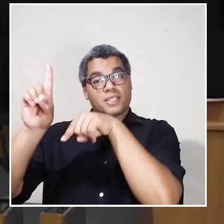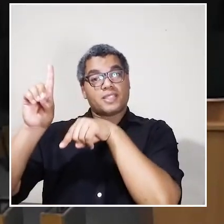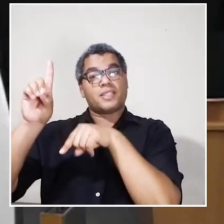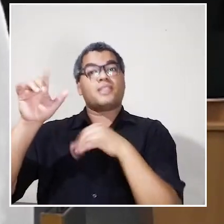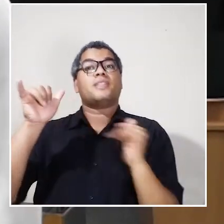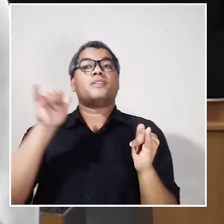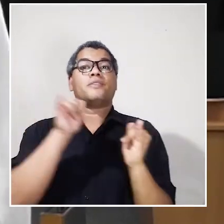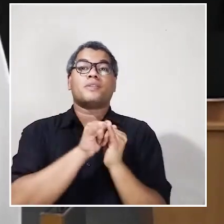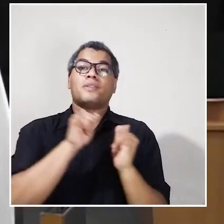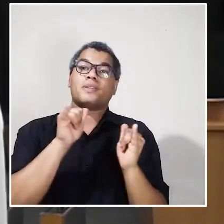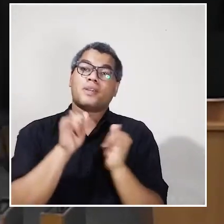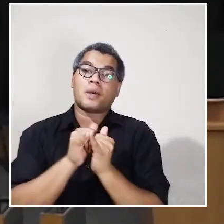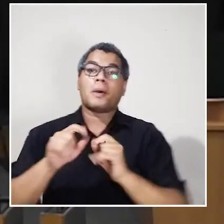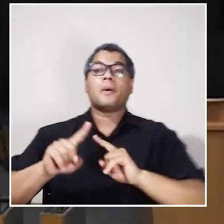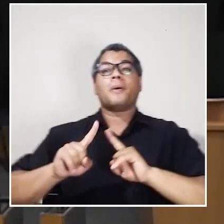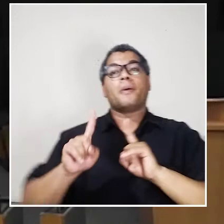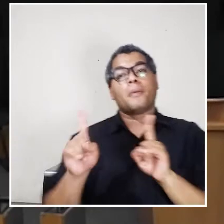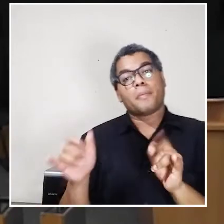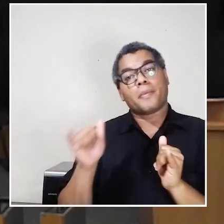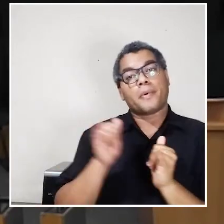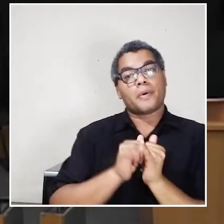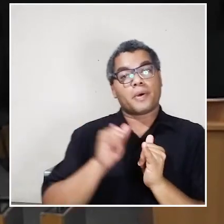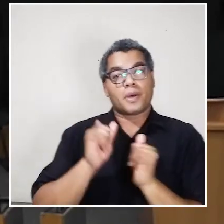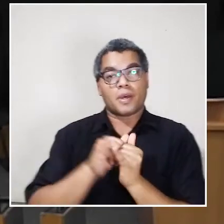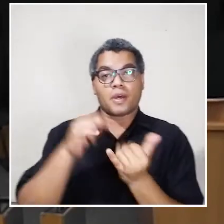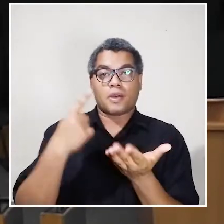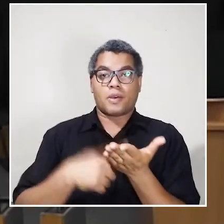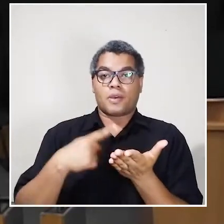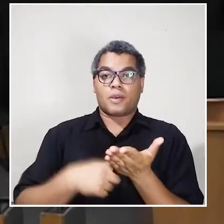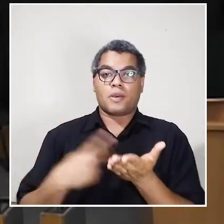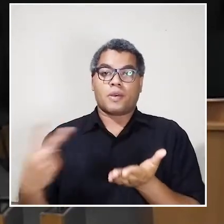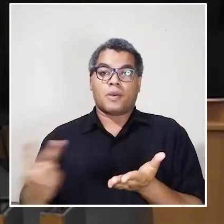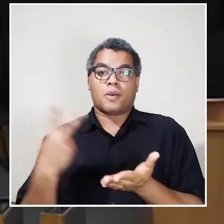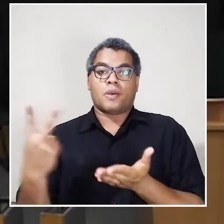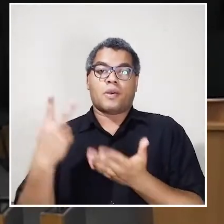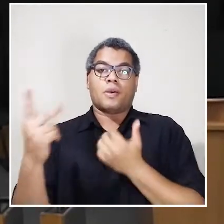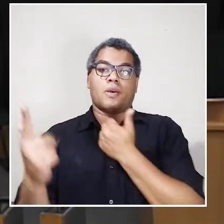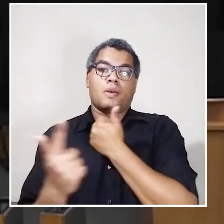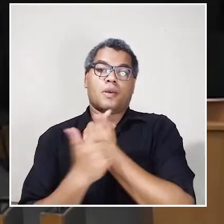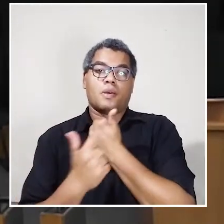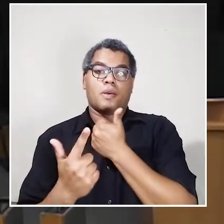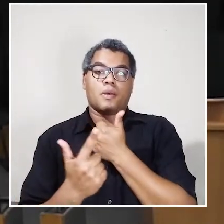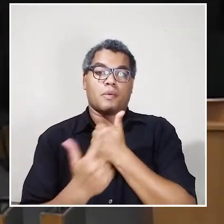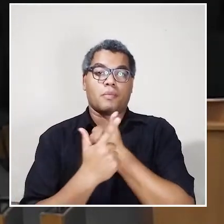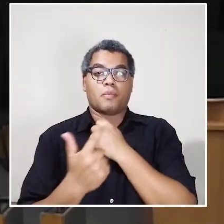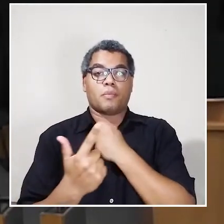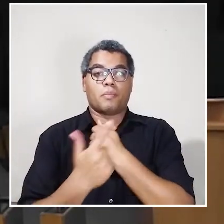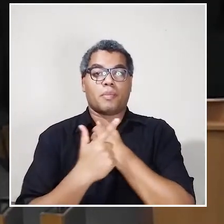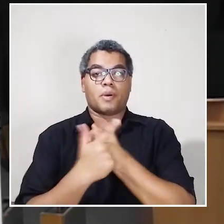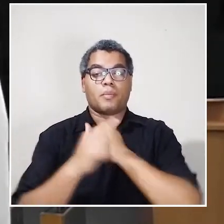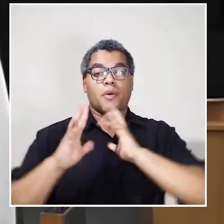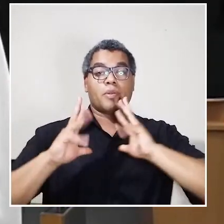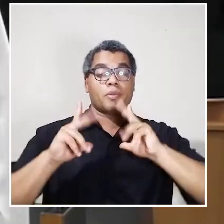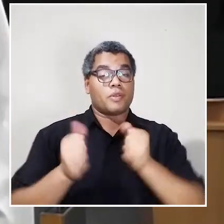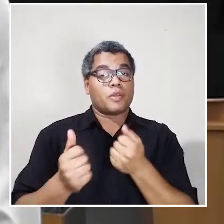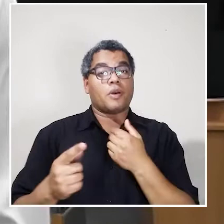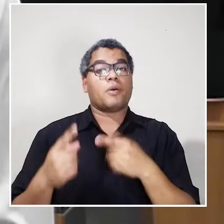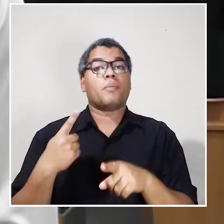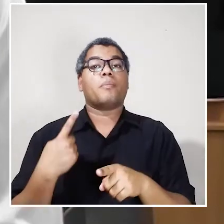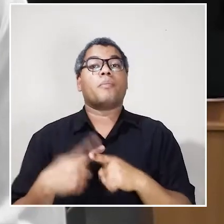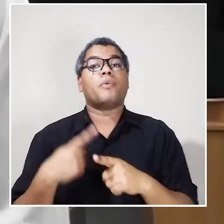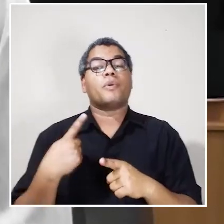perdoador. Mas muitas vezes o perdão não cumpre o seu papel pleno porque o arrependimento não é verdadeiro. Porque não é